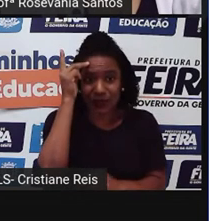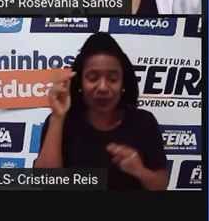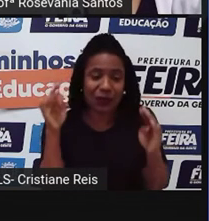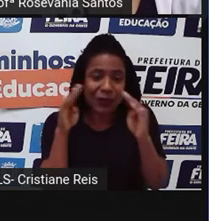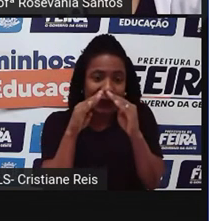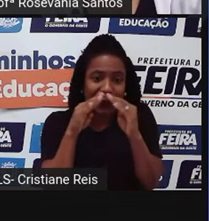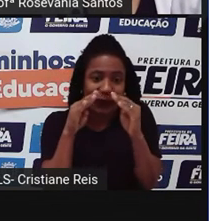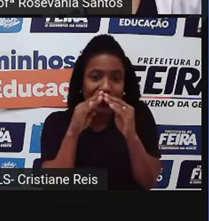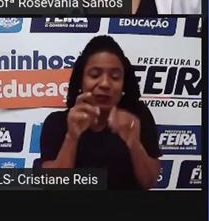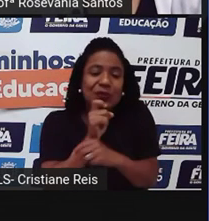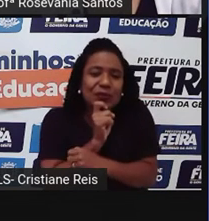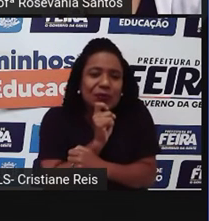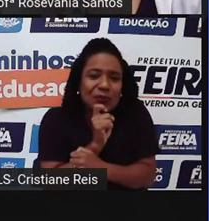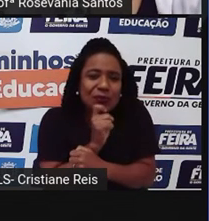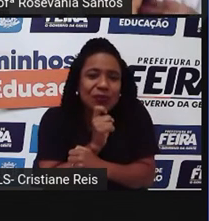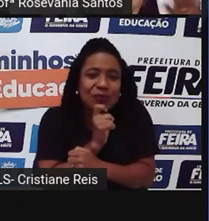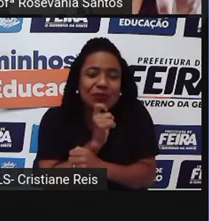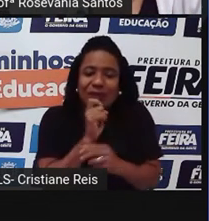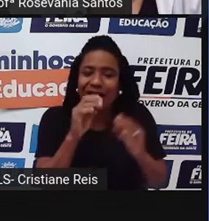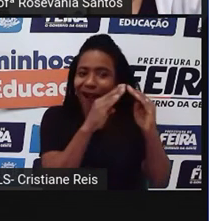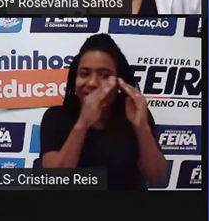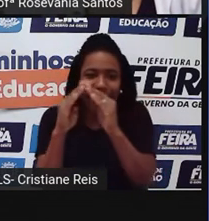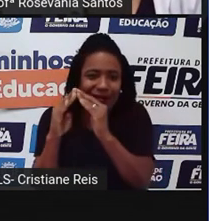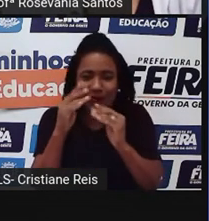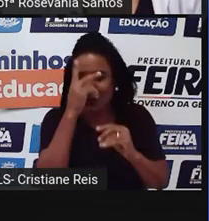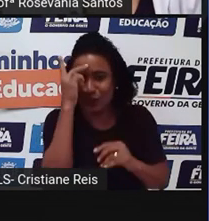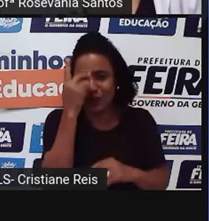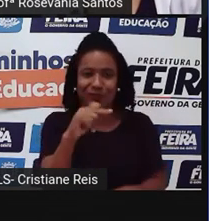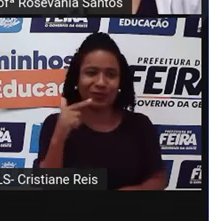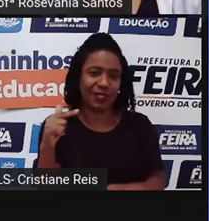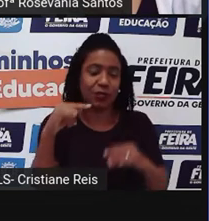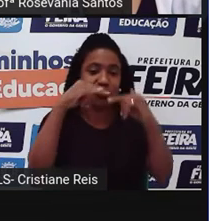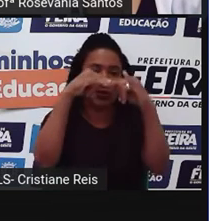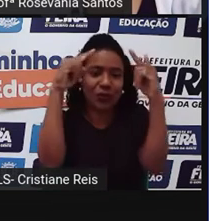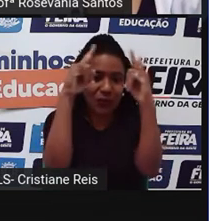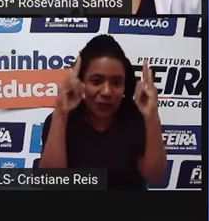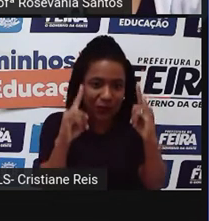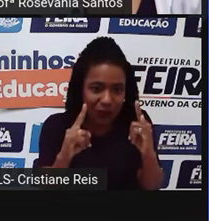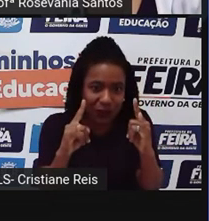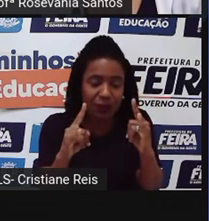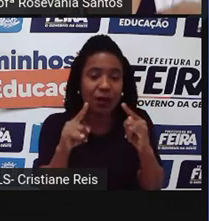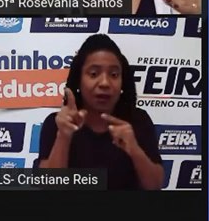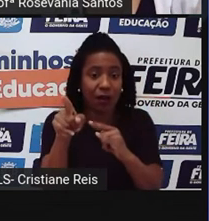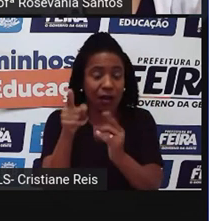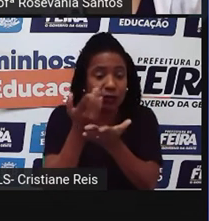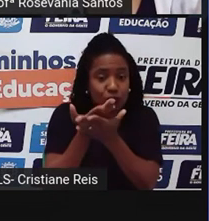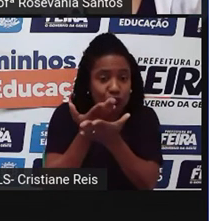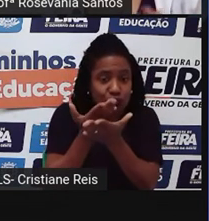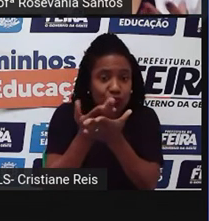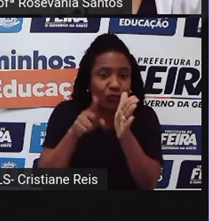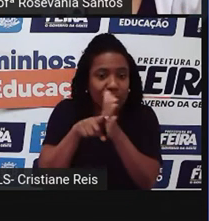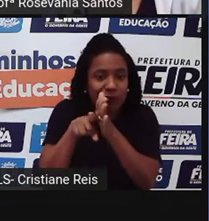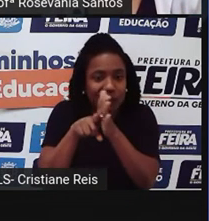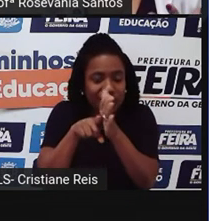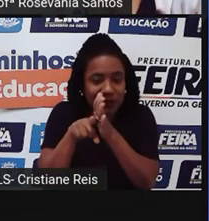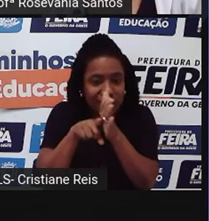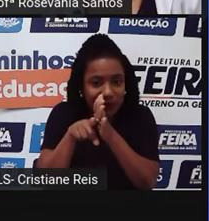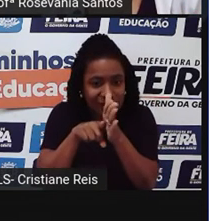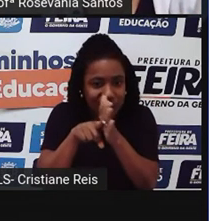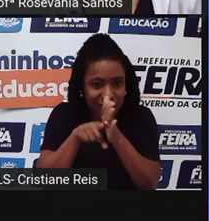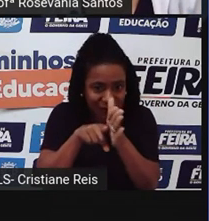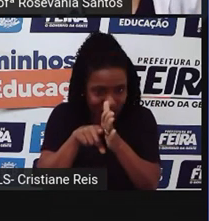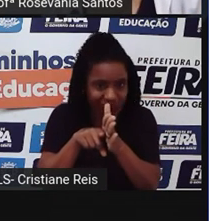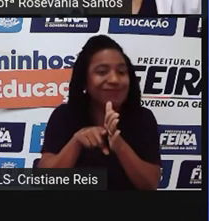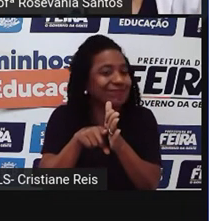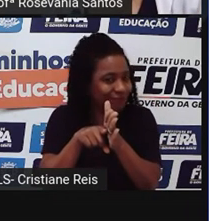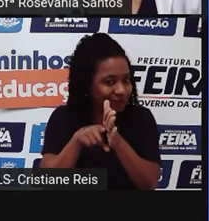são bases científicas que ficam um determinado período do ano fazendo estudos e que depois eles têm que voltar por conta dos